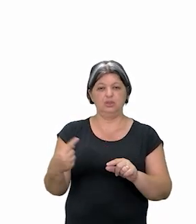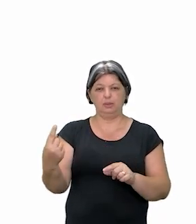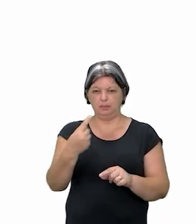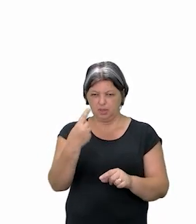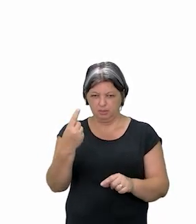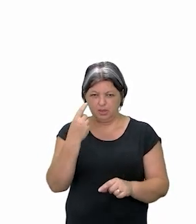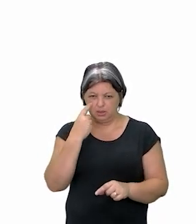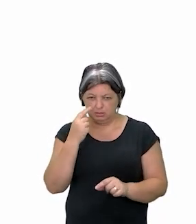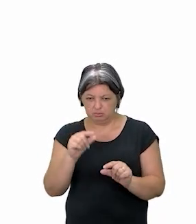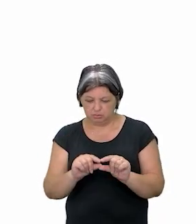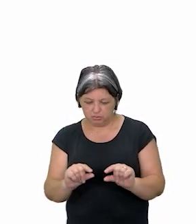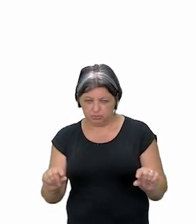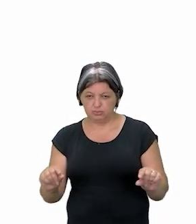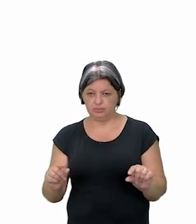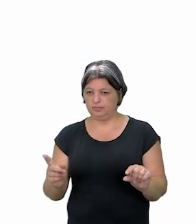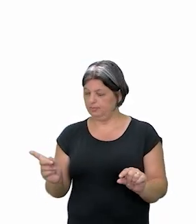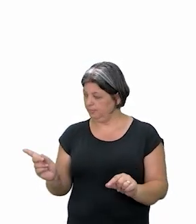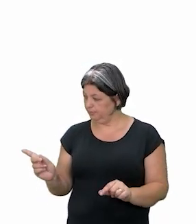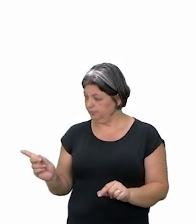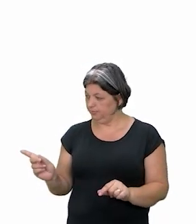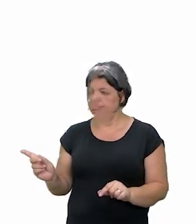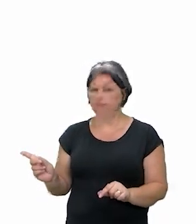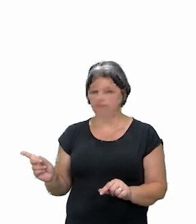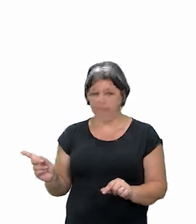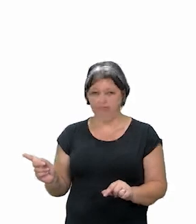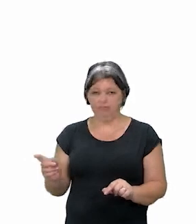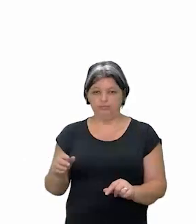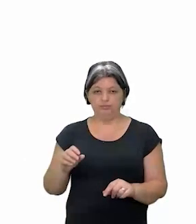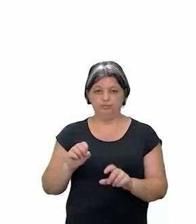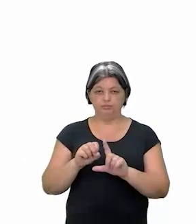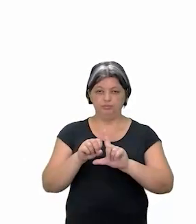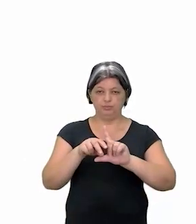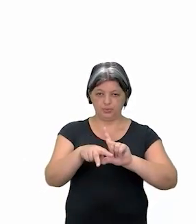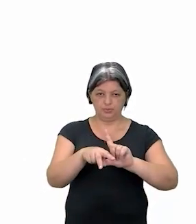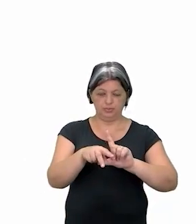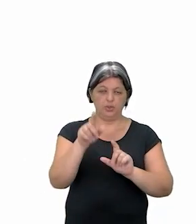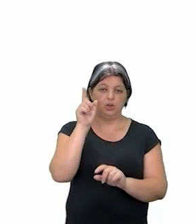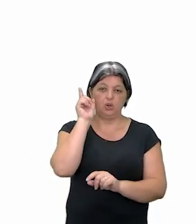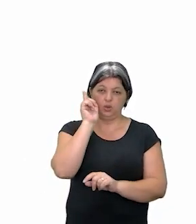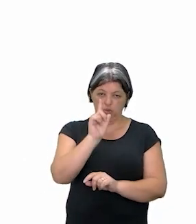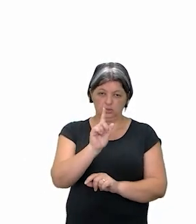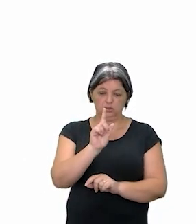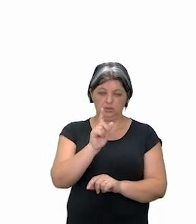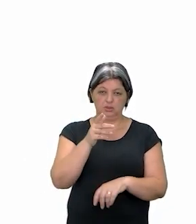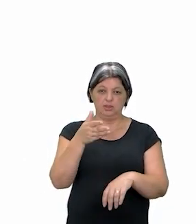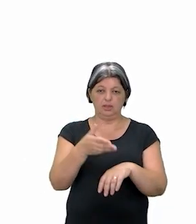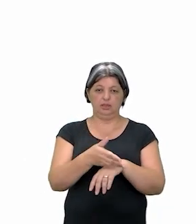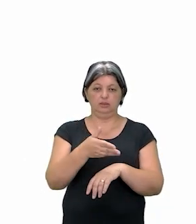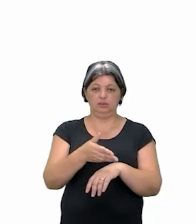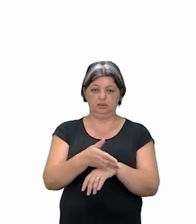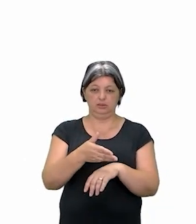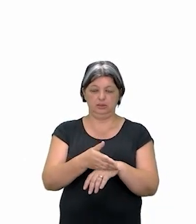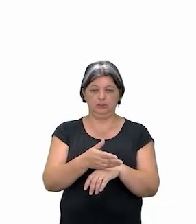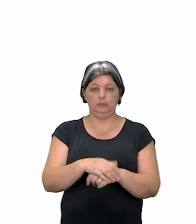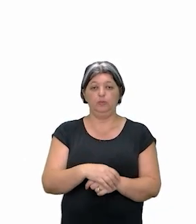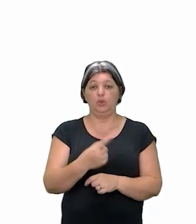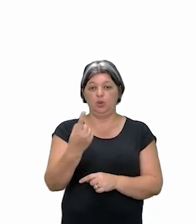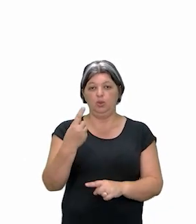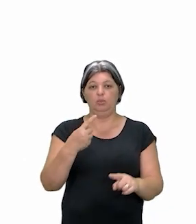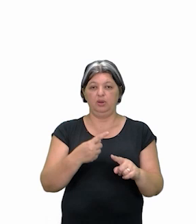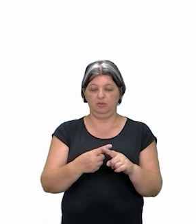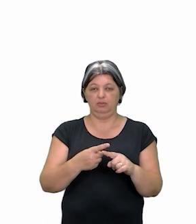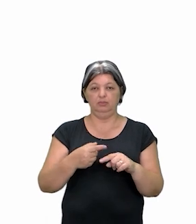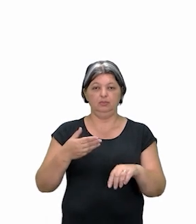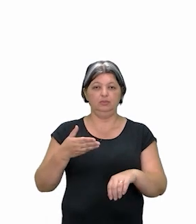tem obtenha seu primeiro acesso, clica lá naquele link, tá bom? E aí vocês vão conseguir acessar a sede. Uma vez que tenham